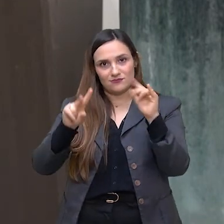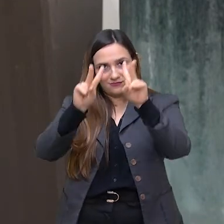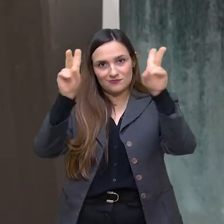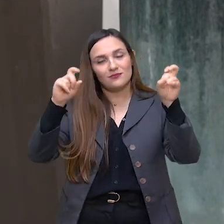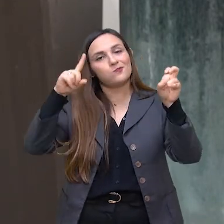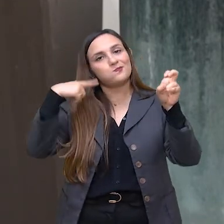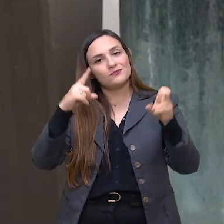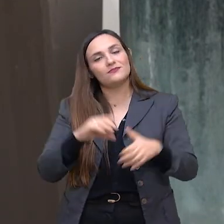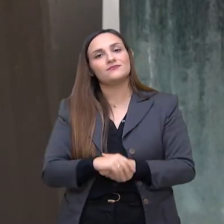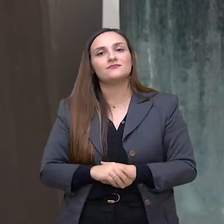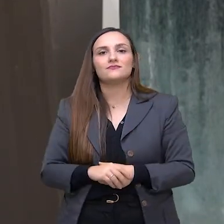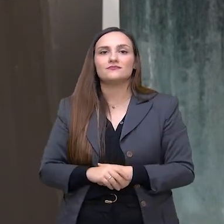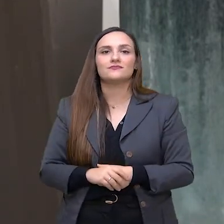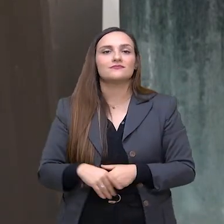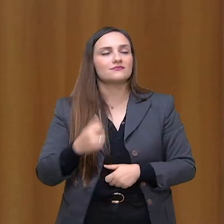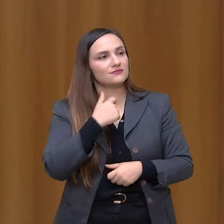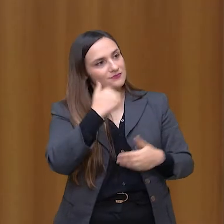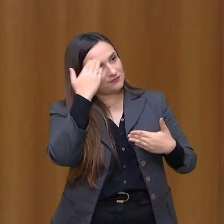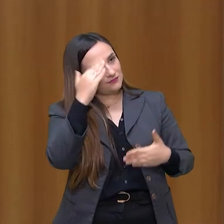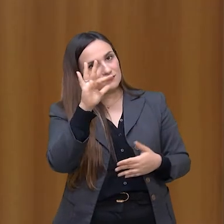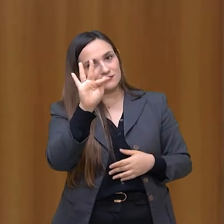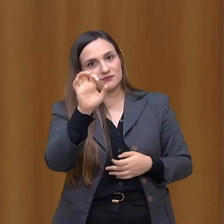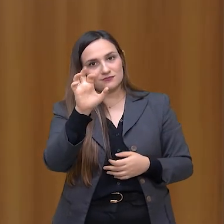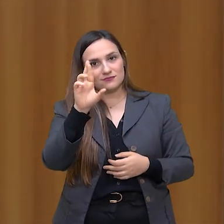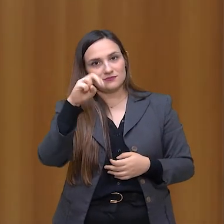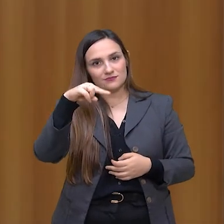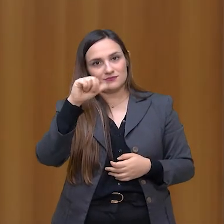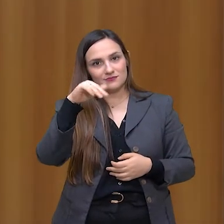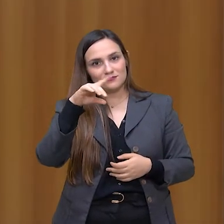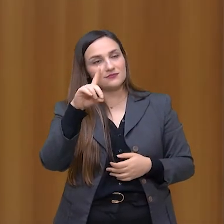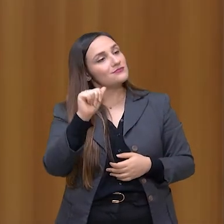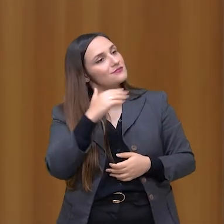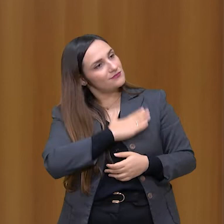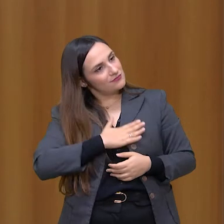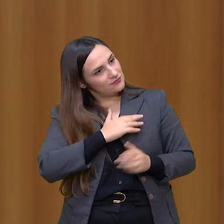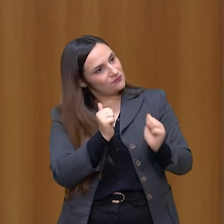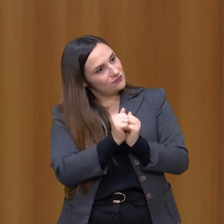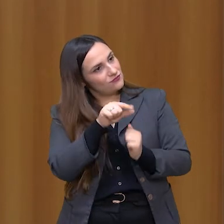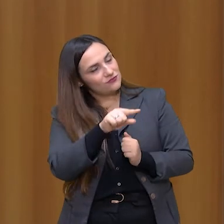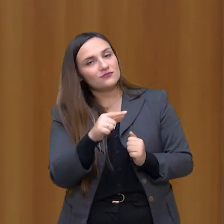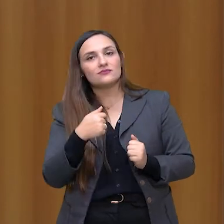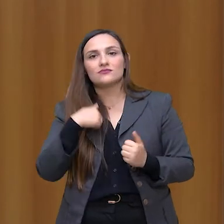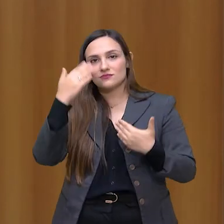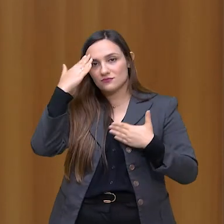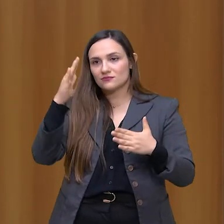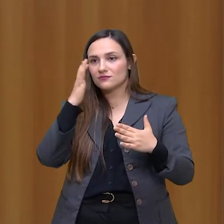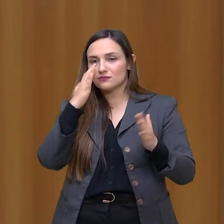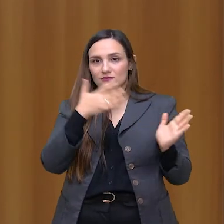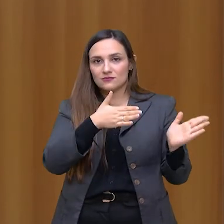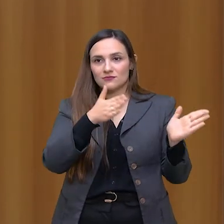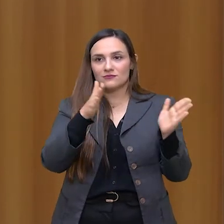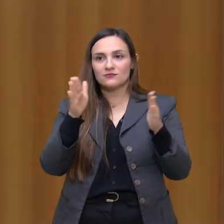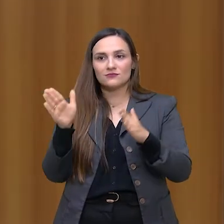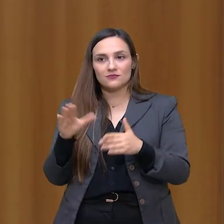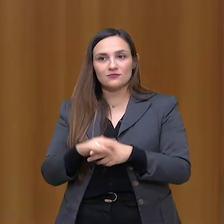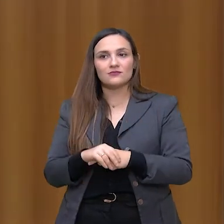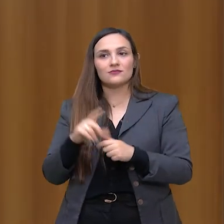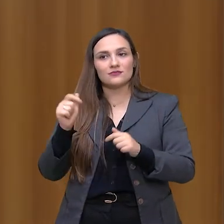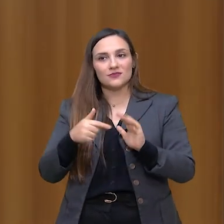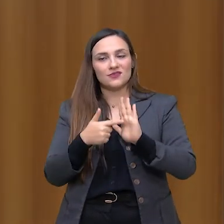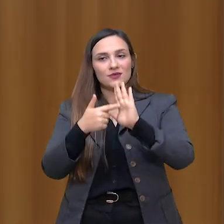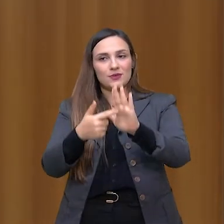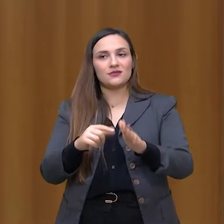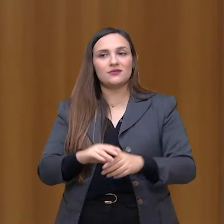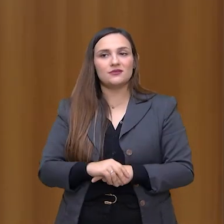para o mérito da questão de hoje. Obrigada, Fernanda. Foi um prazer estar com você. Agradeço a audiência, agradeço a